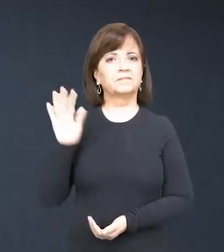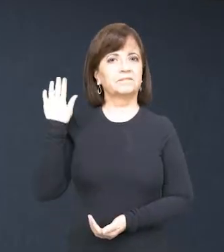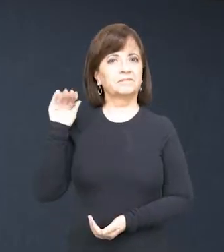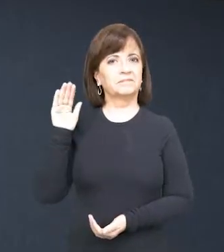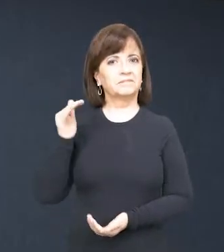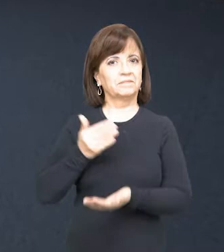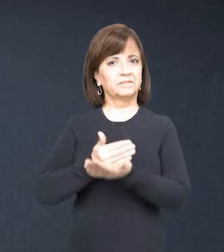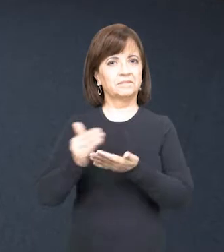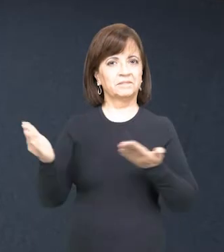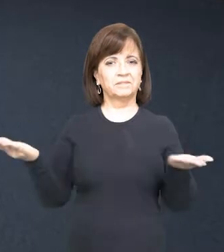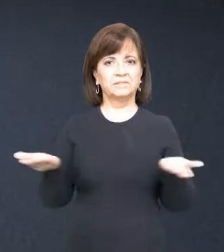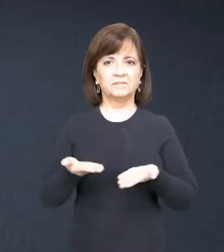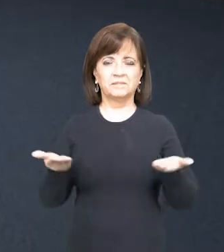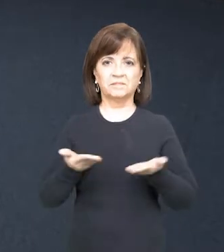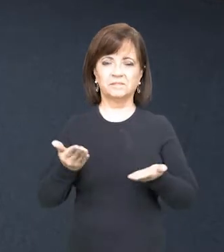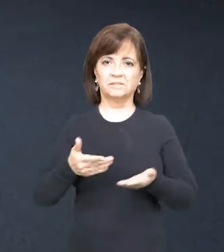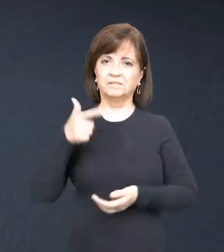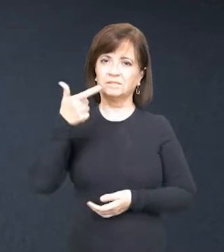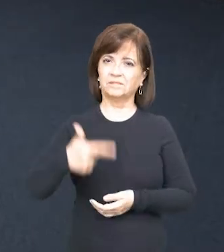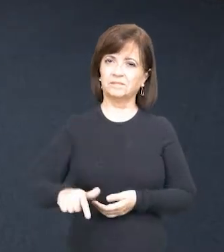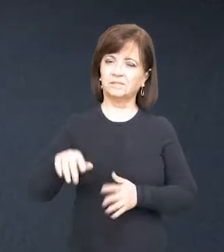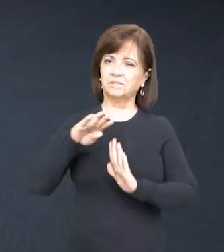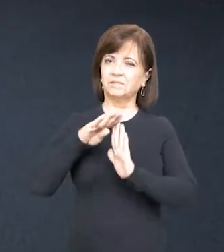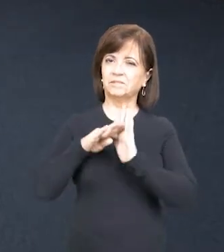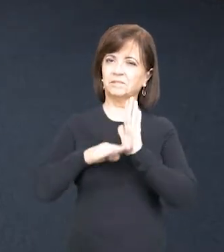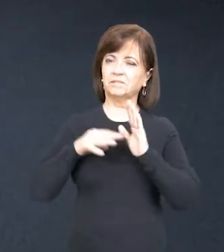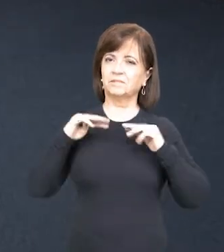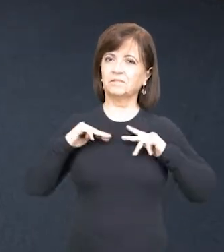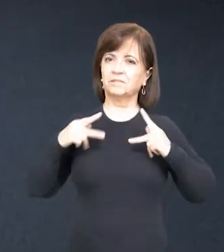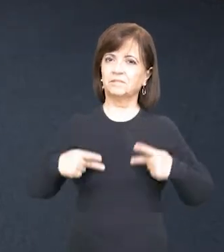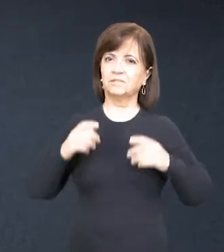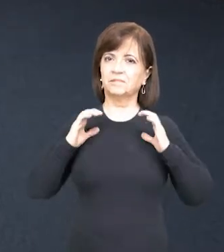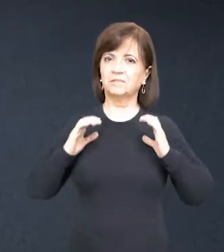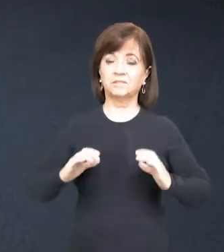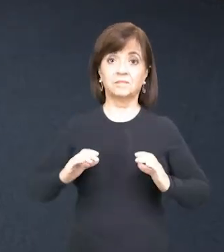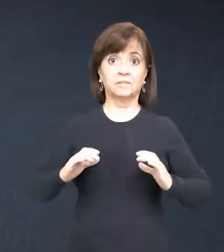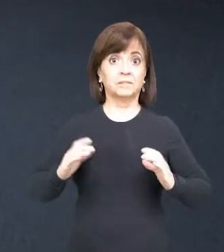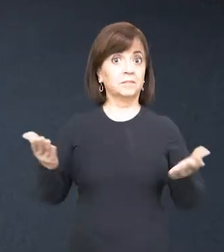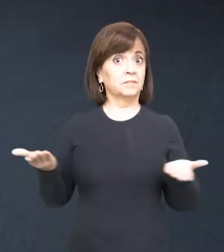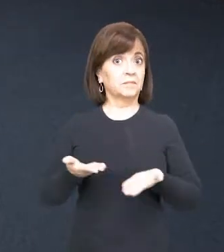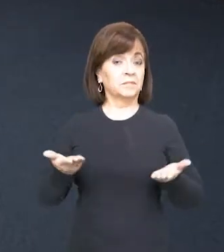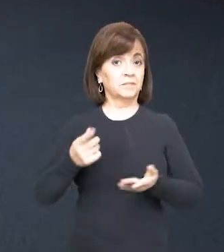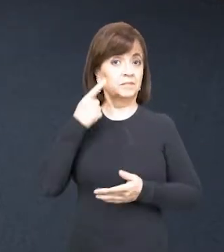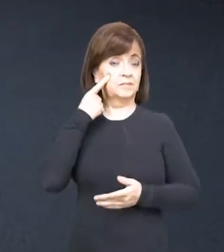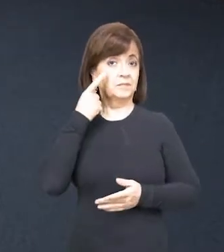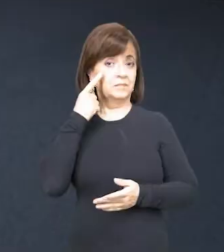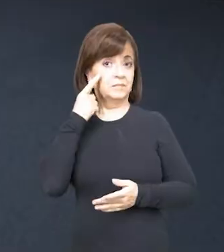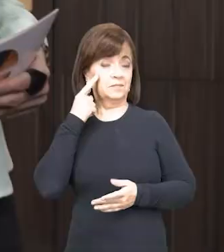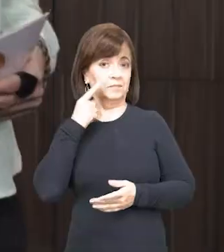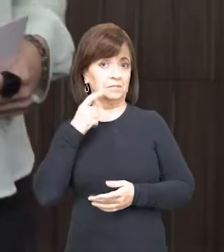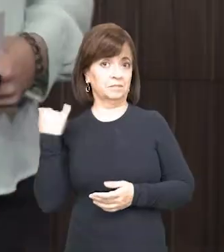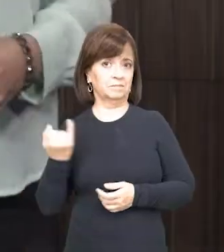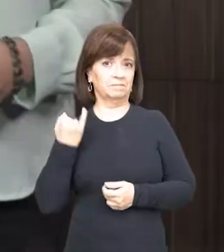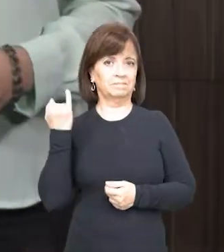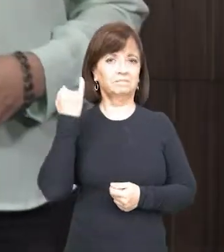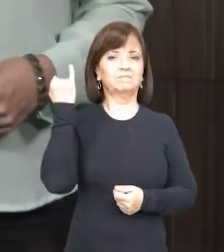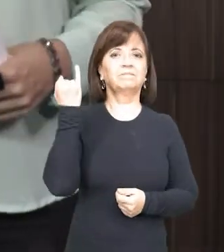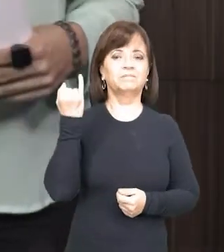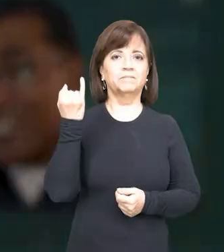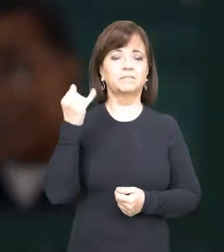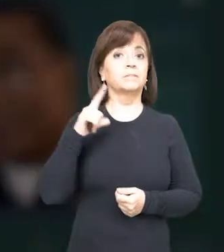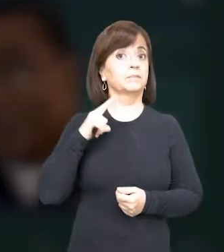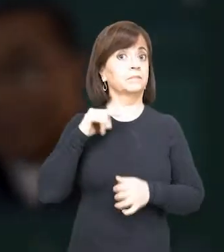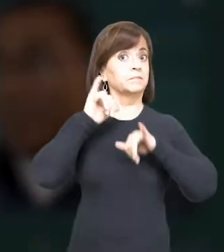Olá, começa agora mais um programa MP Cidadão e nesta edição você confere os seguintes destaques. Na